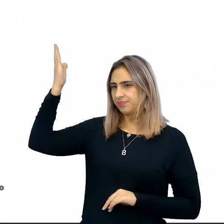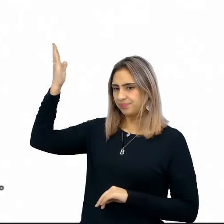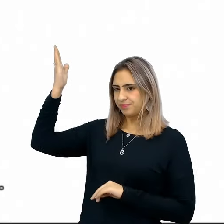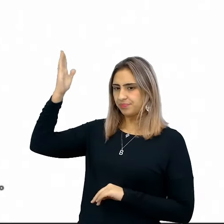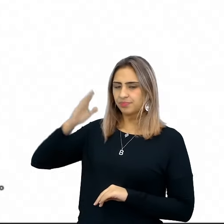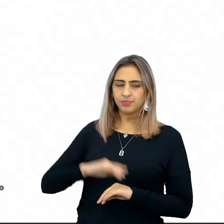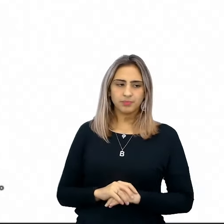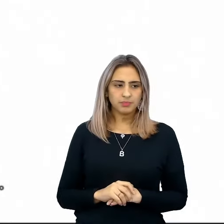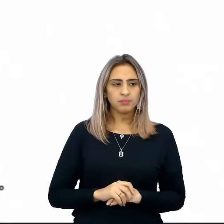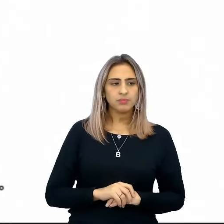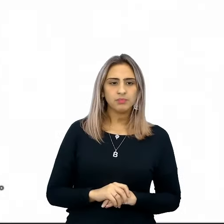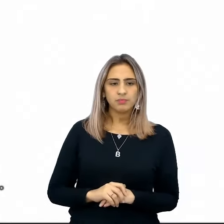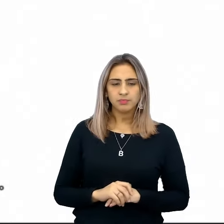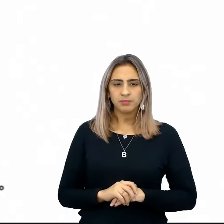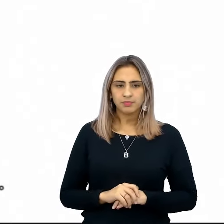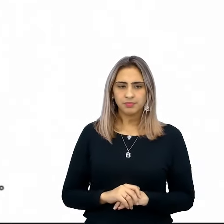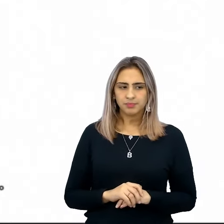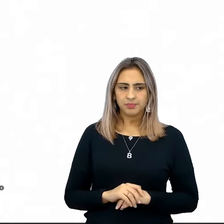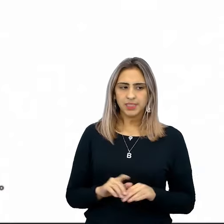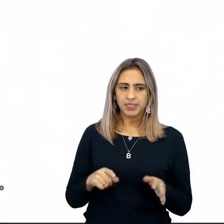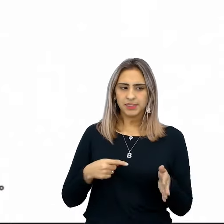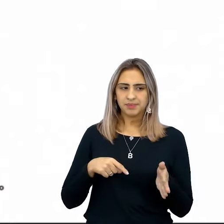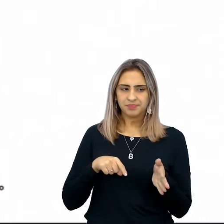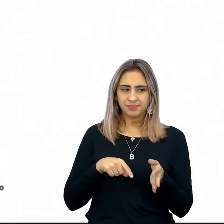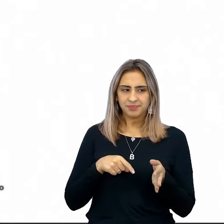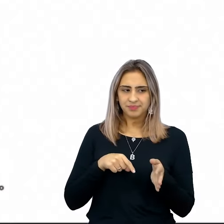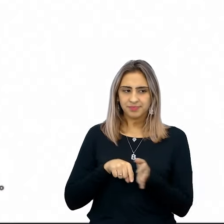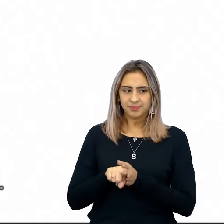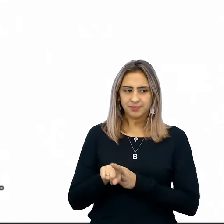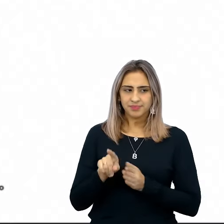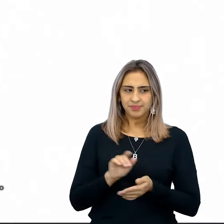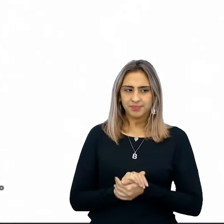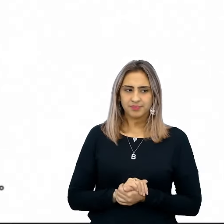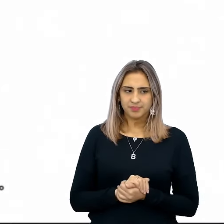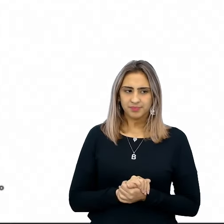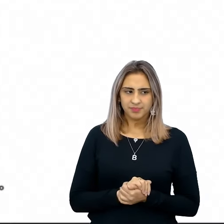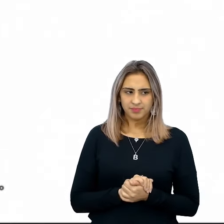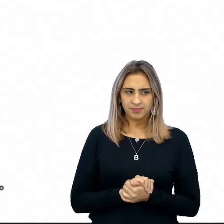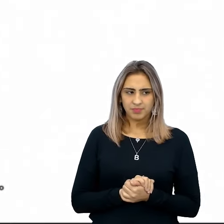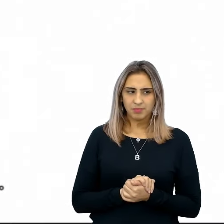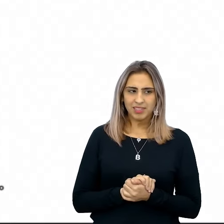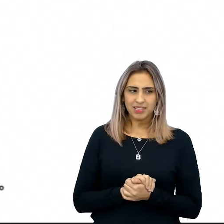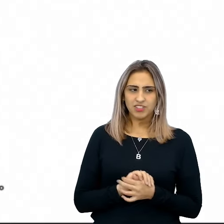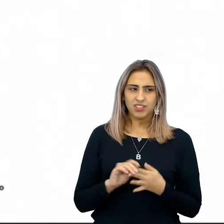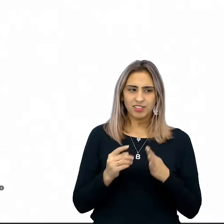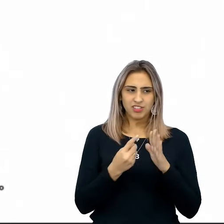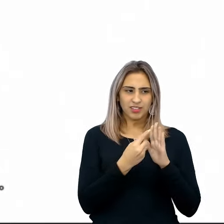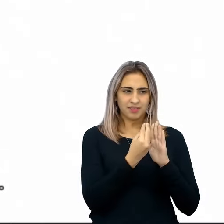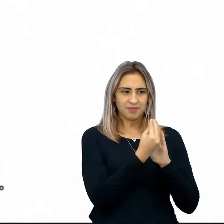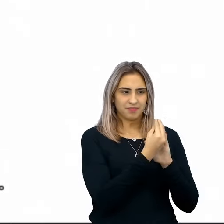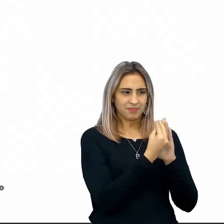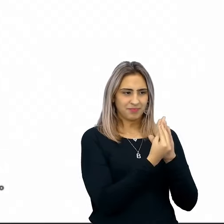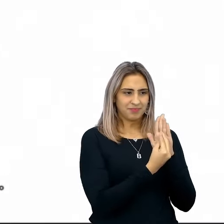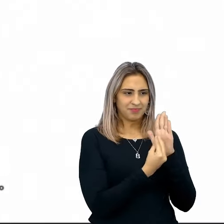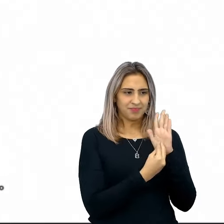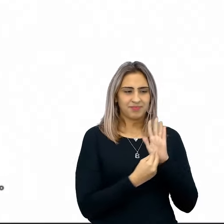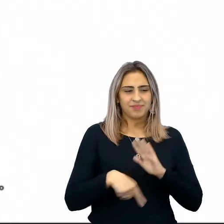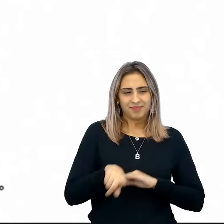ovos ela comprou? Então, ter a pergunta, né, bem consolidada, como eu disse, e aí você vai ter